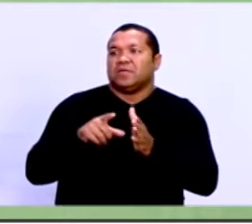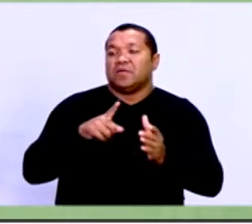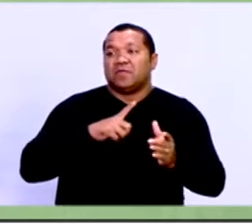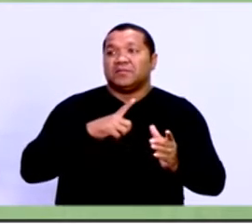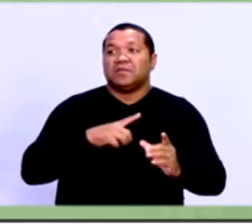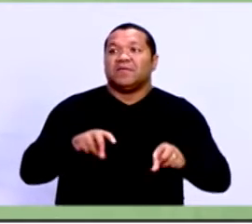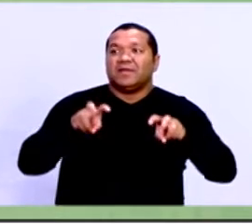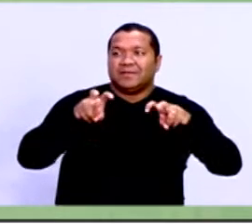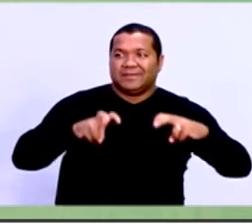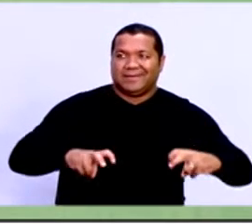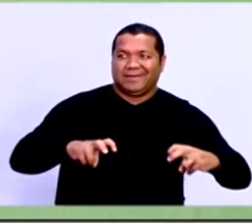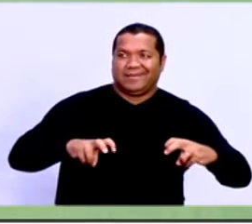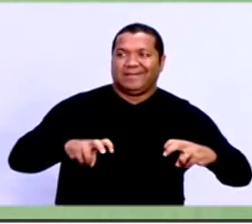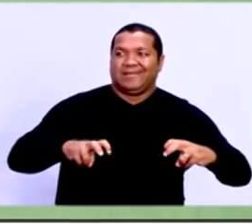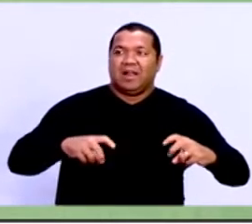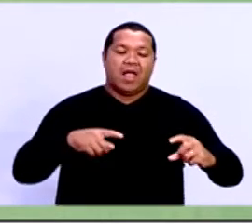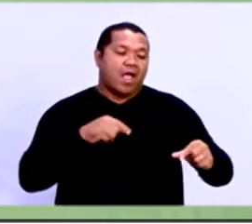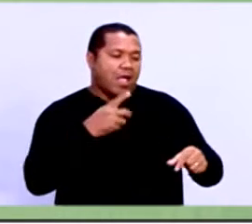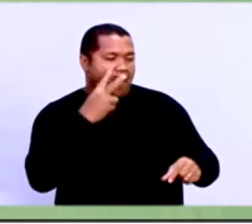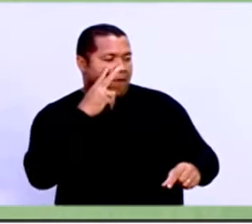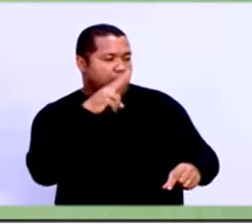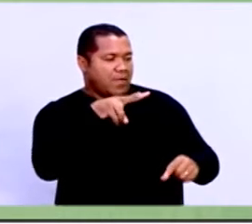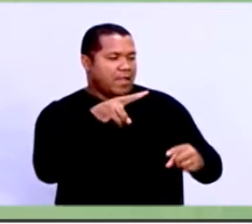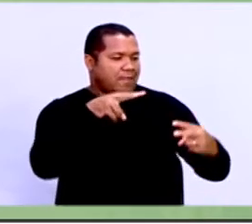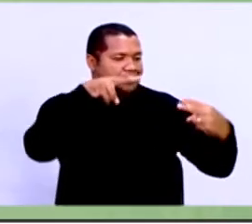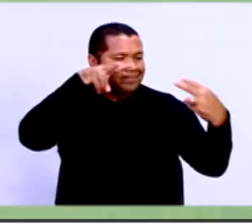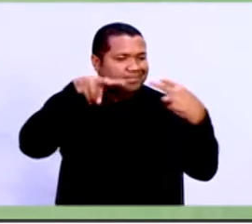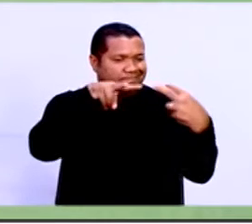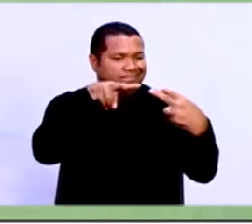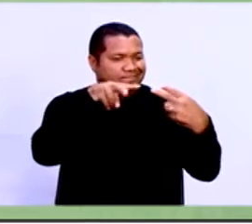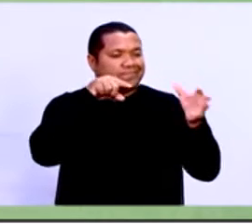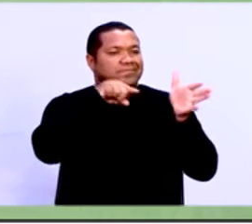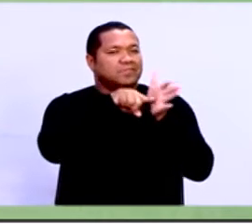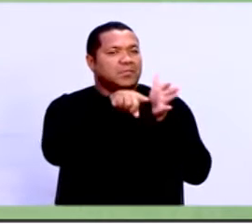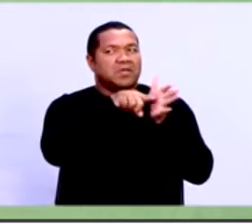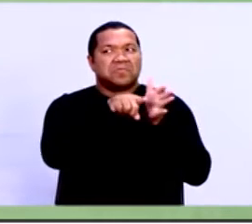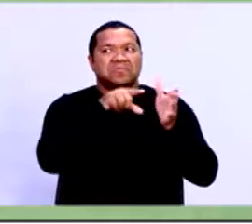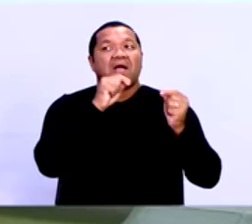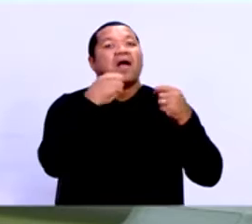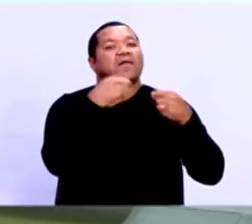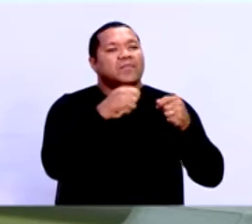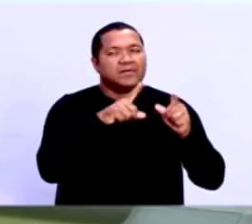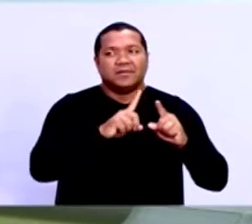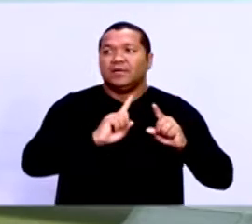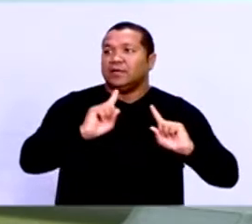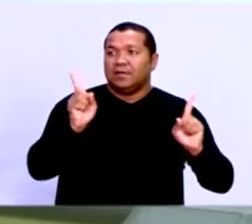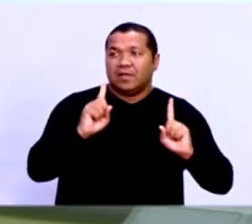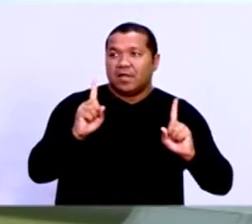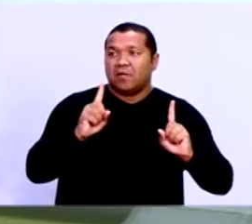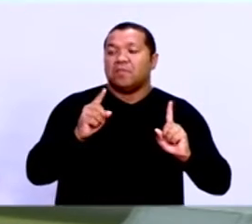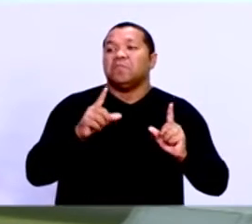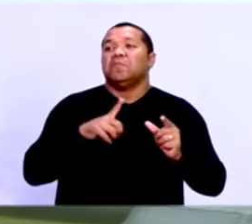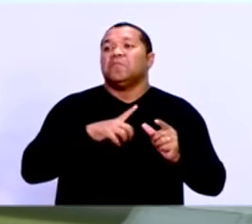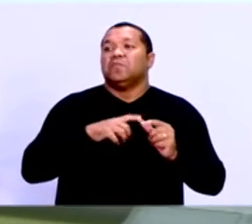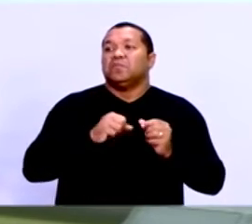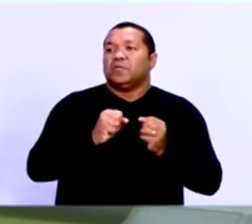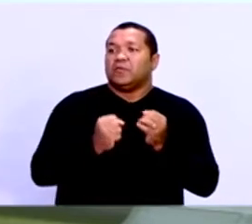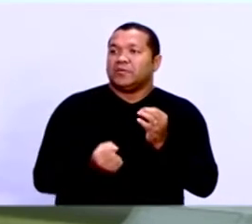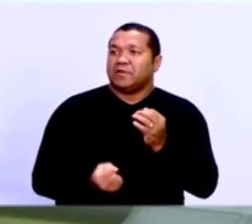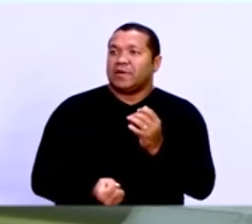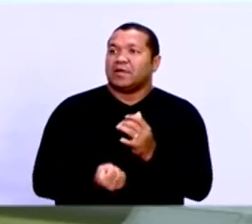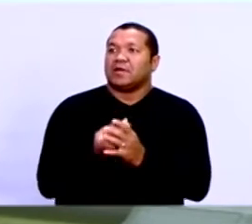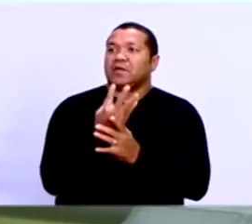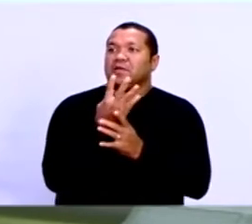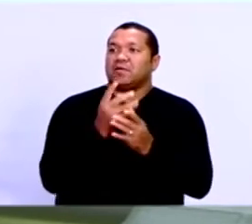cliente conversar com ele olhar para ele saber exatamente que ele está precisando o questionário eu vou na